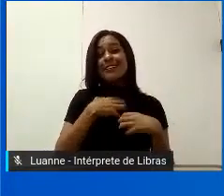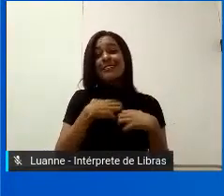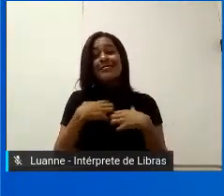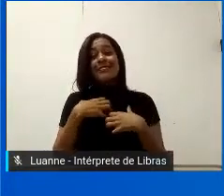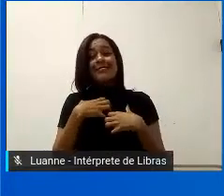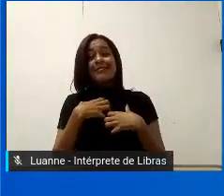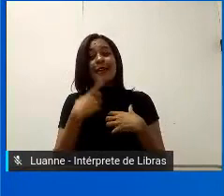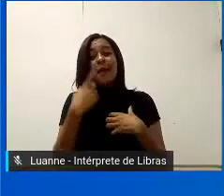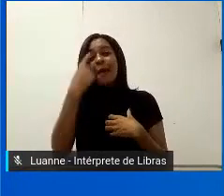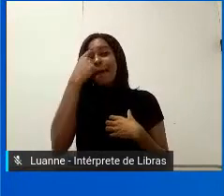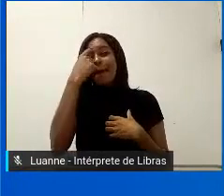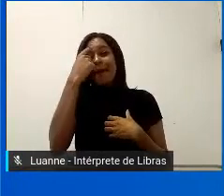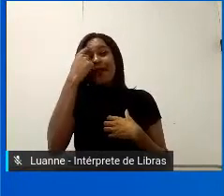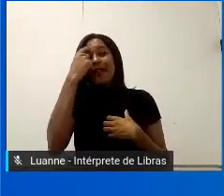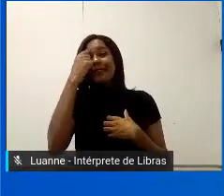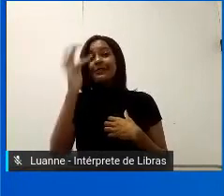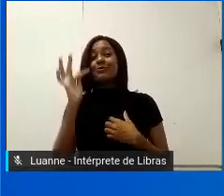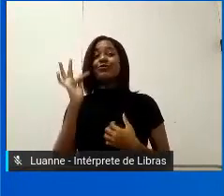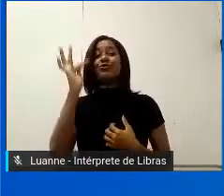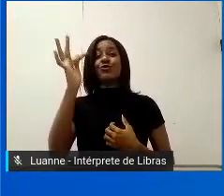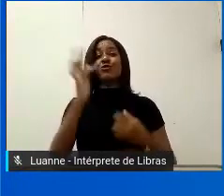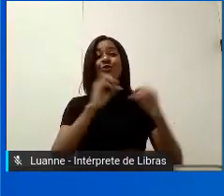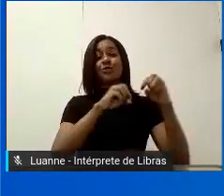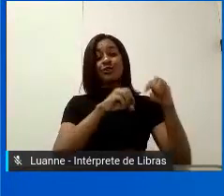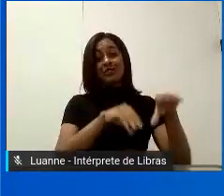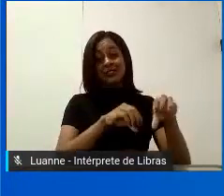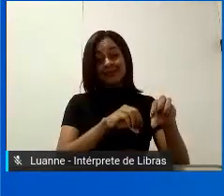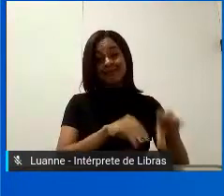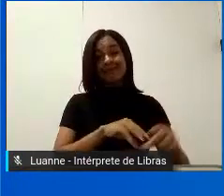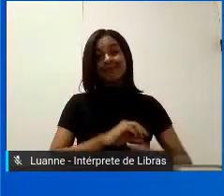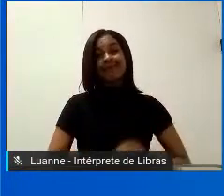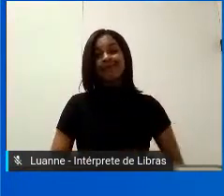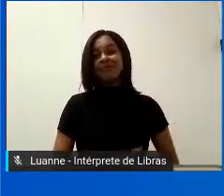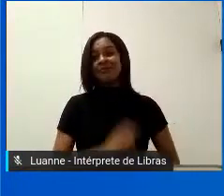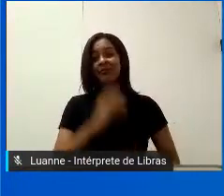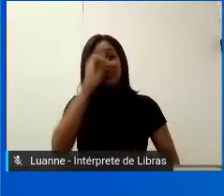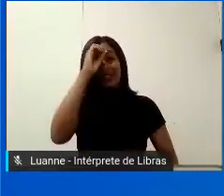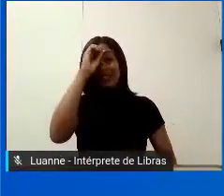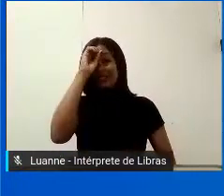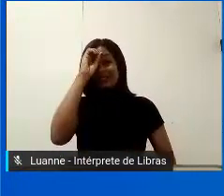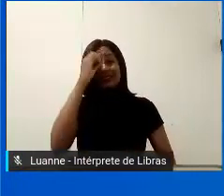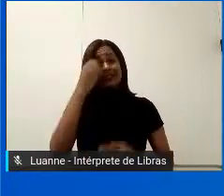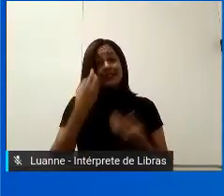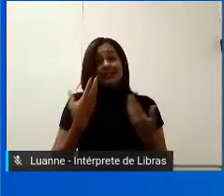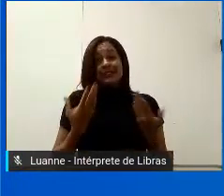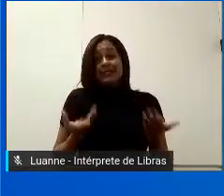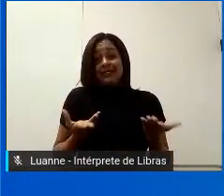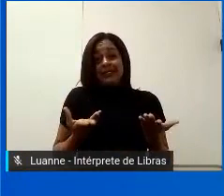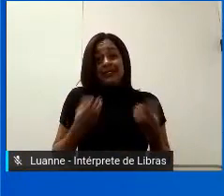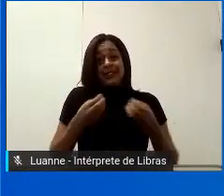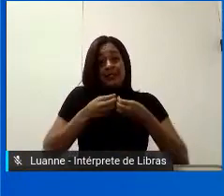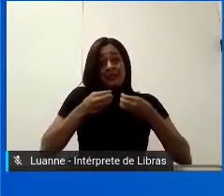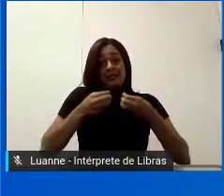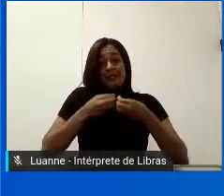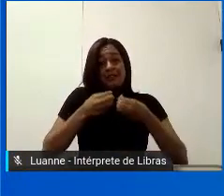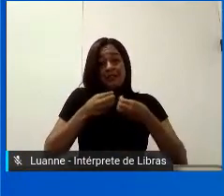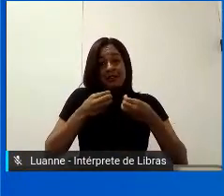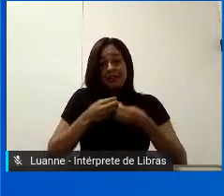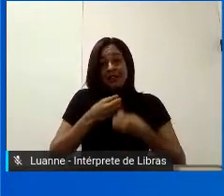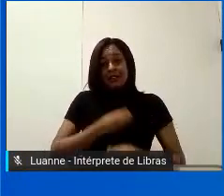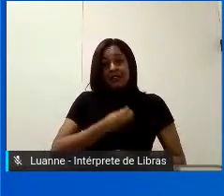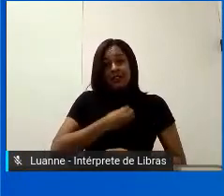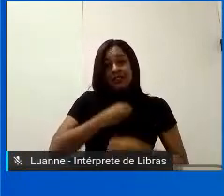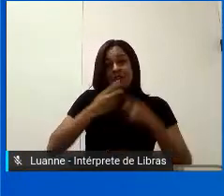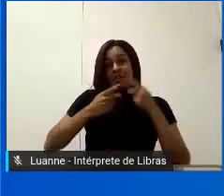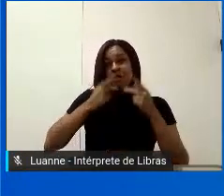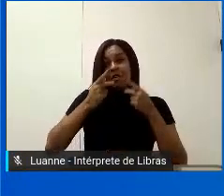o futuro da educação então não sei se eu tô aqui do lado de quem tá falando né eu poder estar do lado de quem tá assistindo porque na verdade meu interesse é mais provocado que